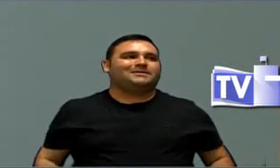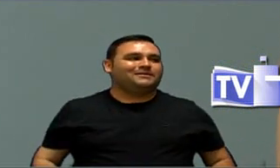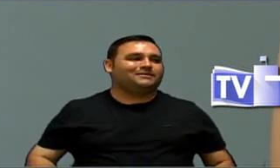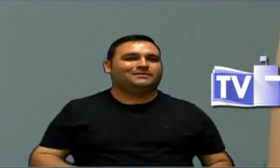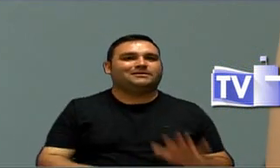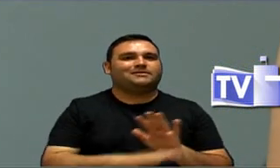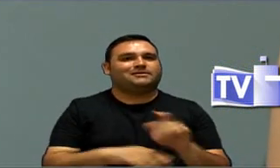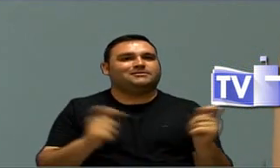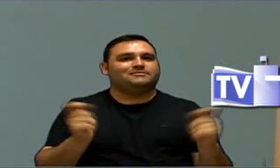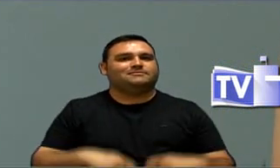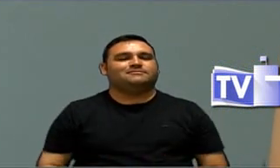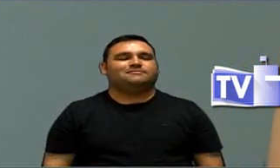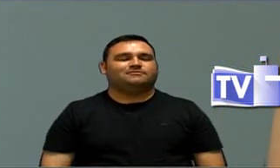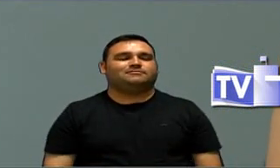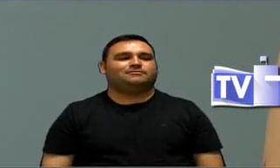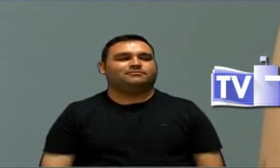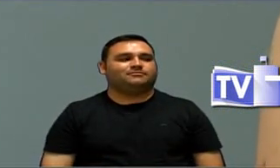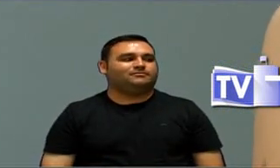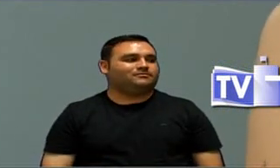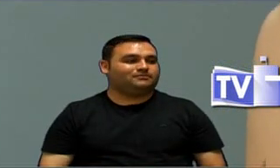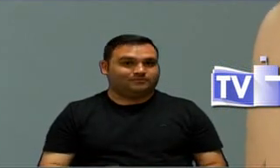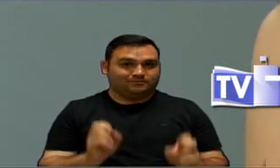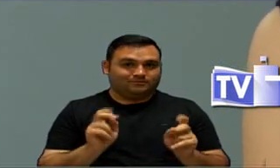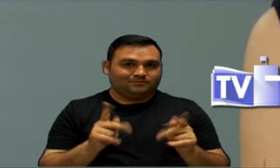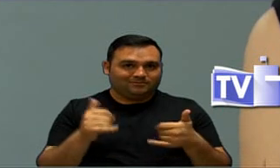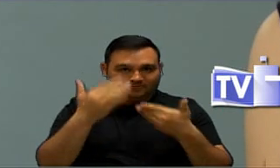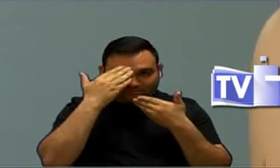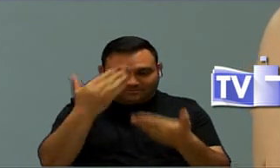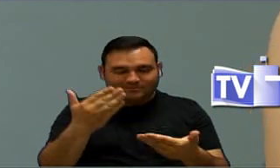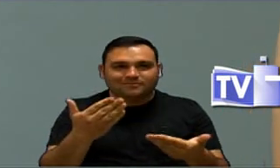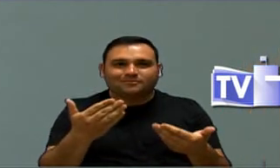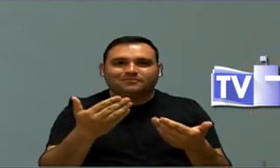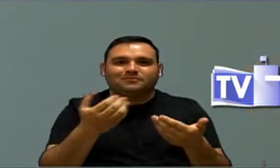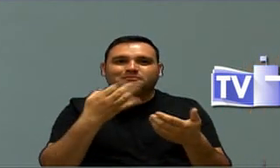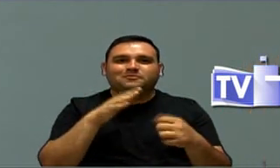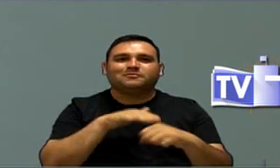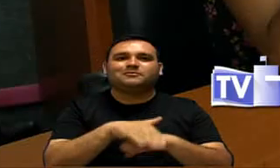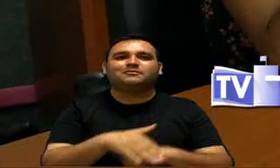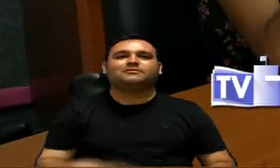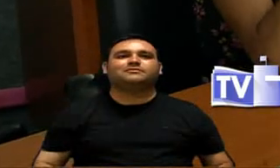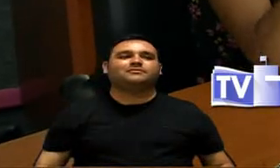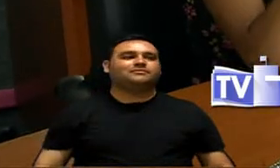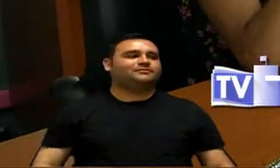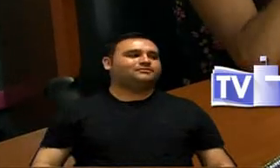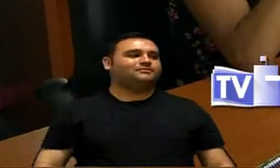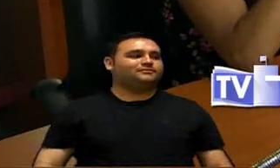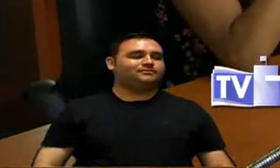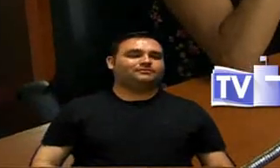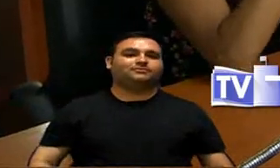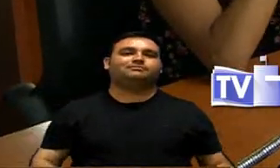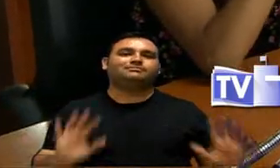tenha ajudado. Tudo bem? Obrigada, gente. Boa noite. Obrigada, Kay.